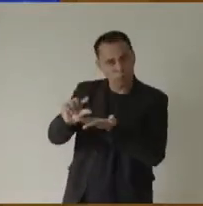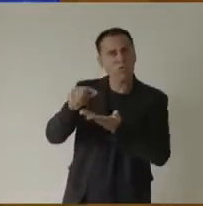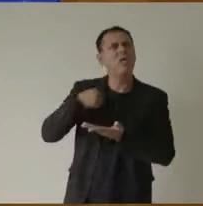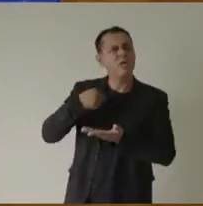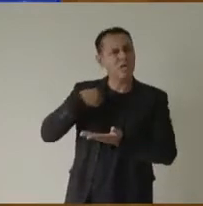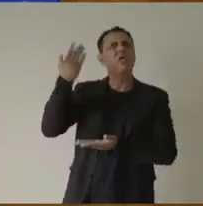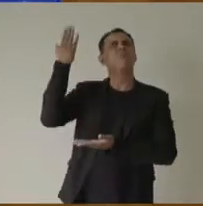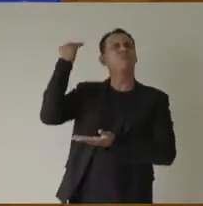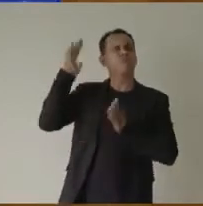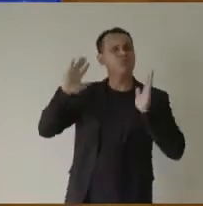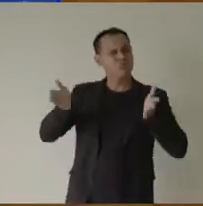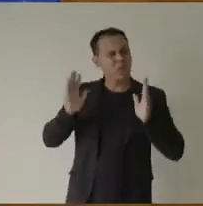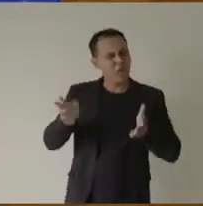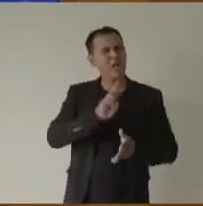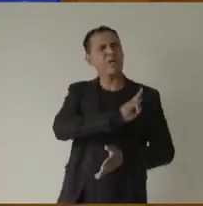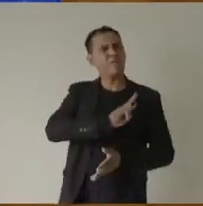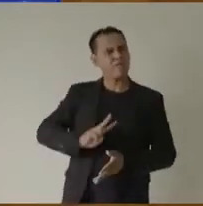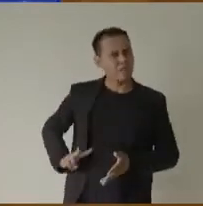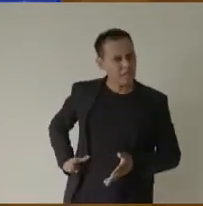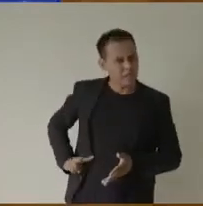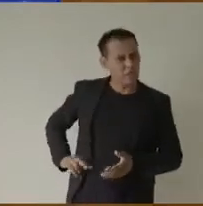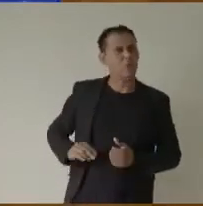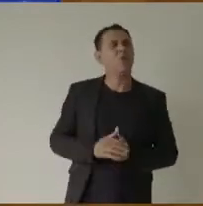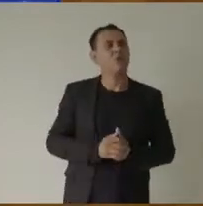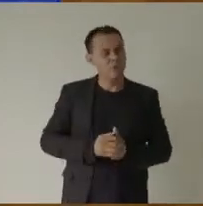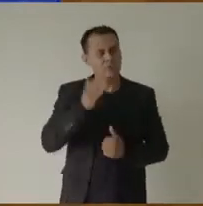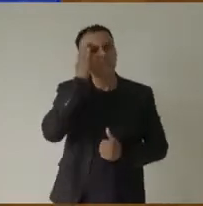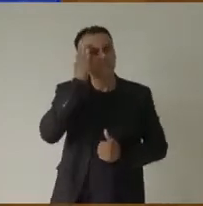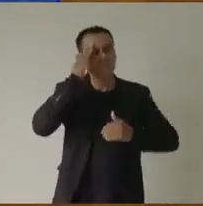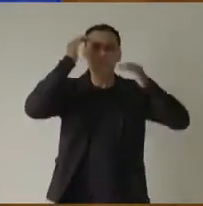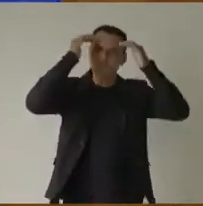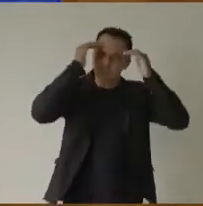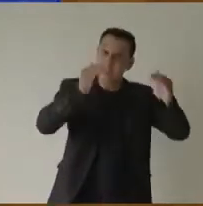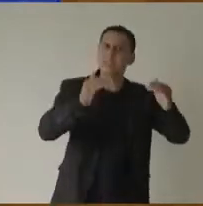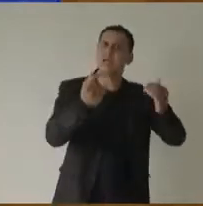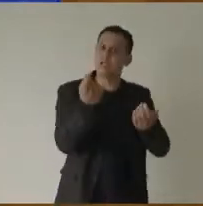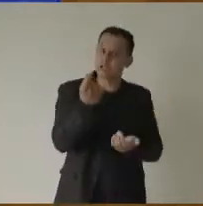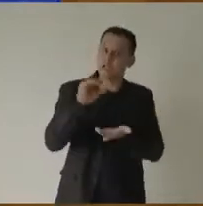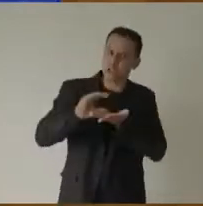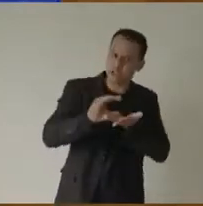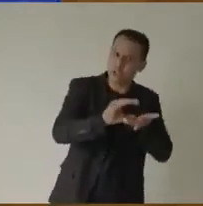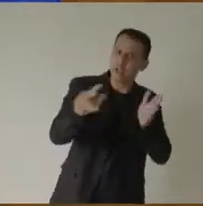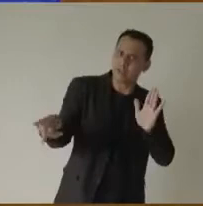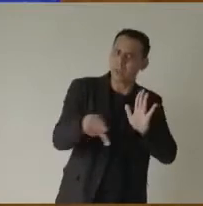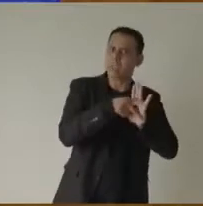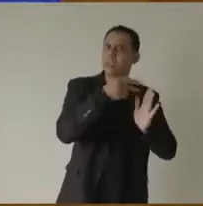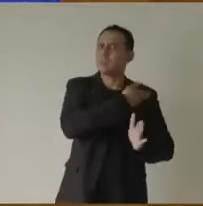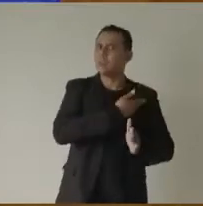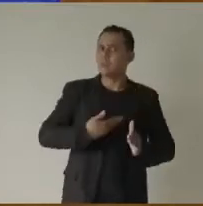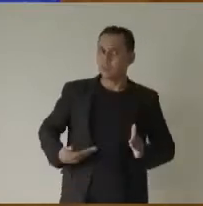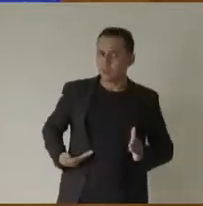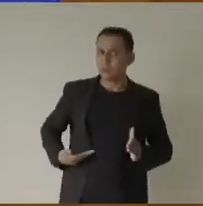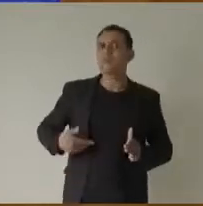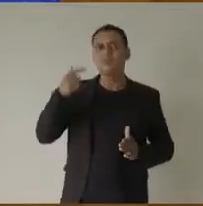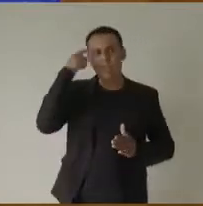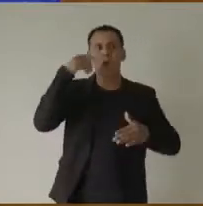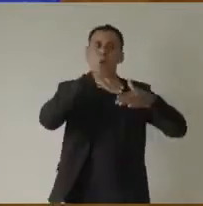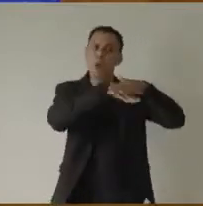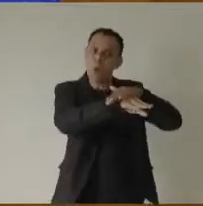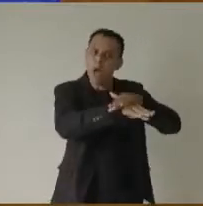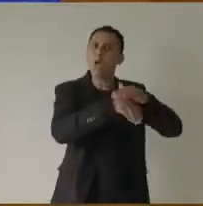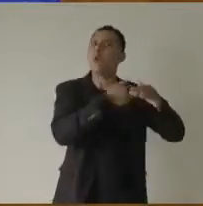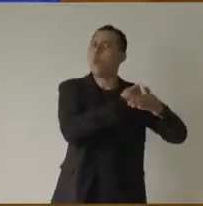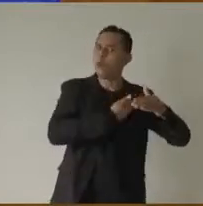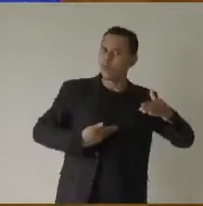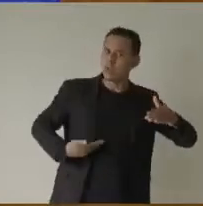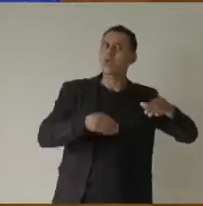dinheiro público. E eu, tendo dinheiro público no cofre do governo, eu vou ter condições de equipar a polícia militar, a polícia